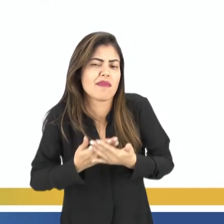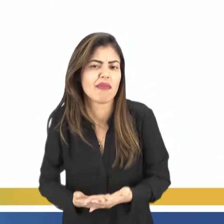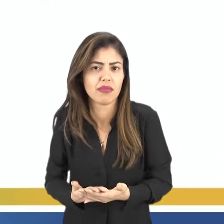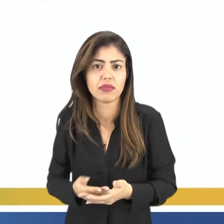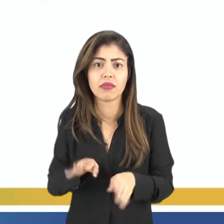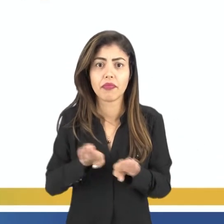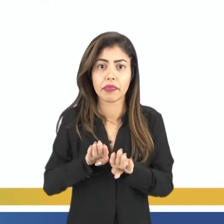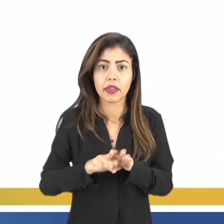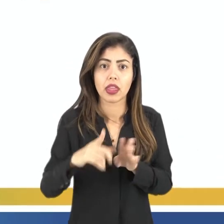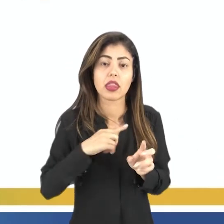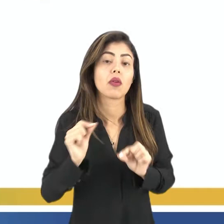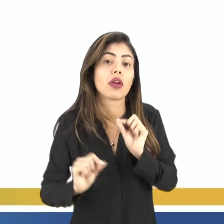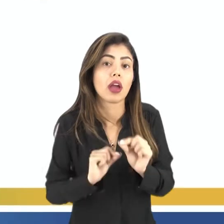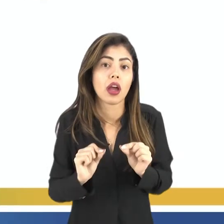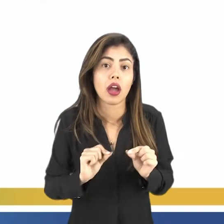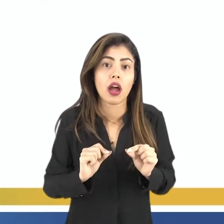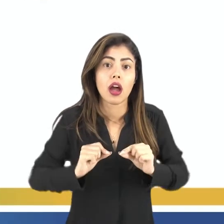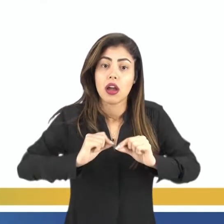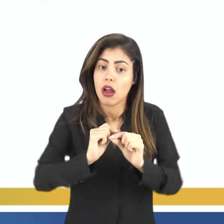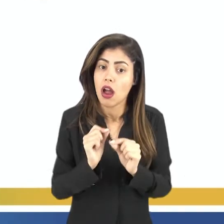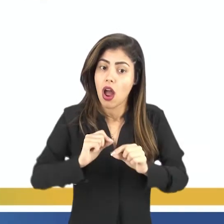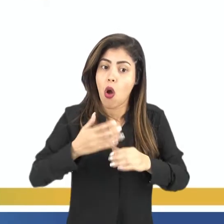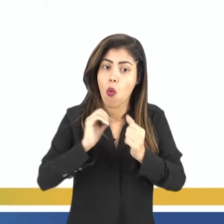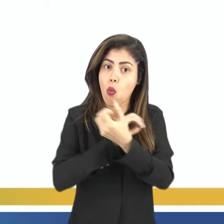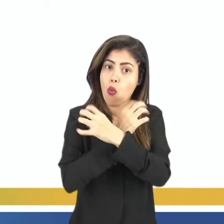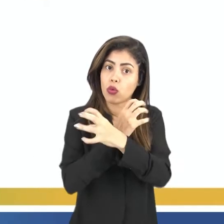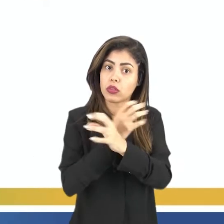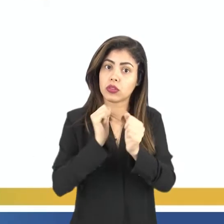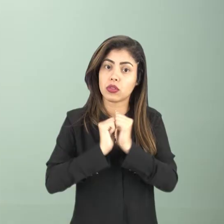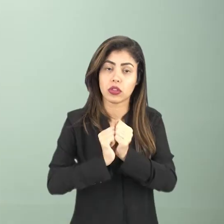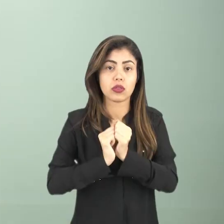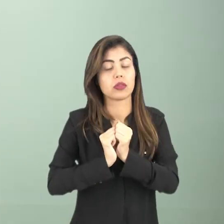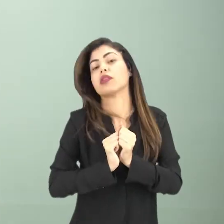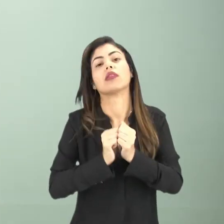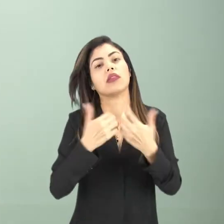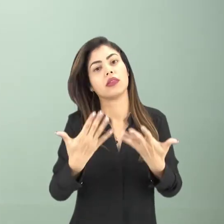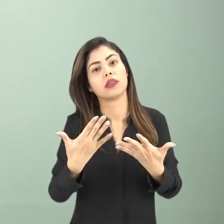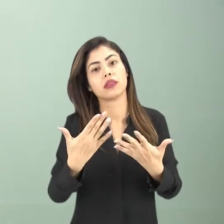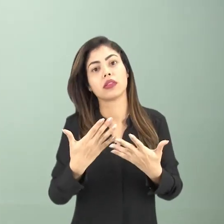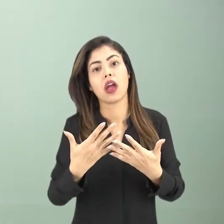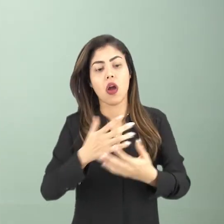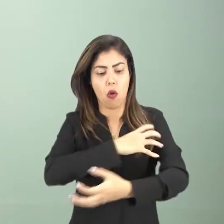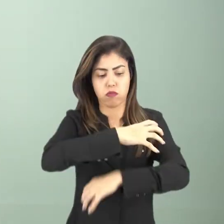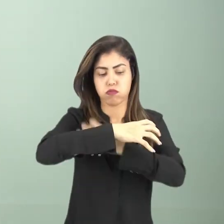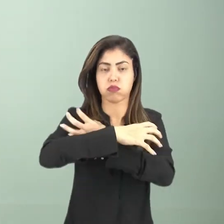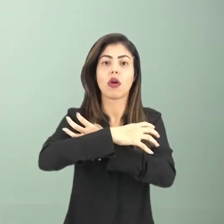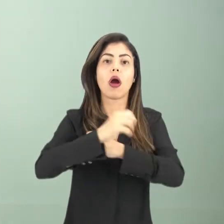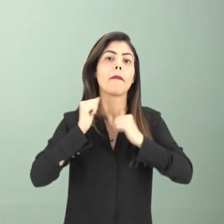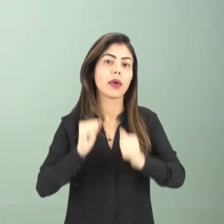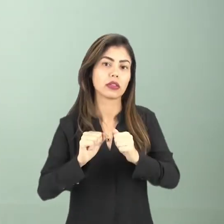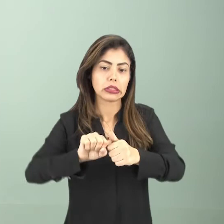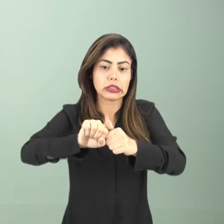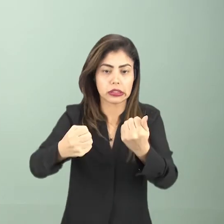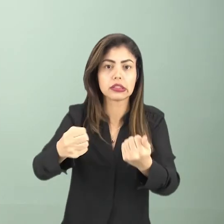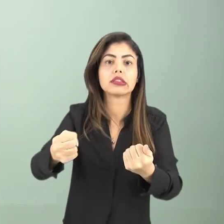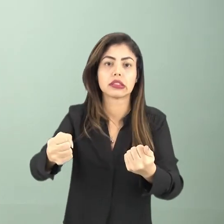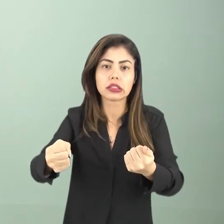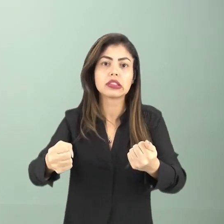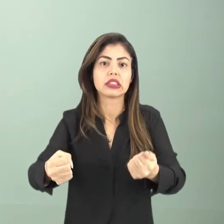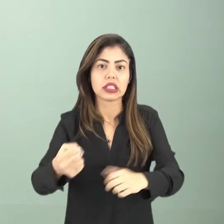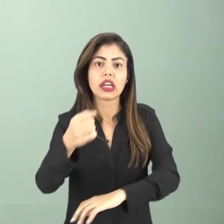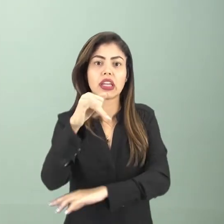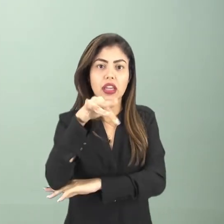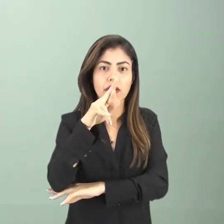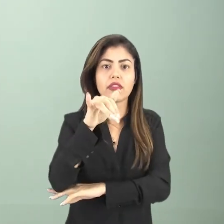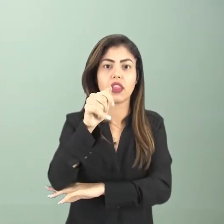vai requerer dessas articulações, desses ossos que funcionam juntamente com os músculos. Isso pode romper, pode inflamar e